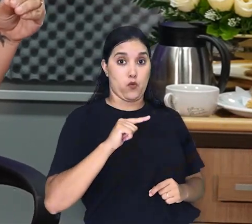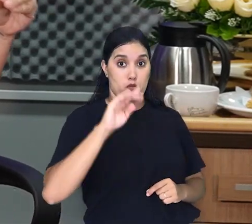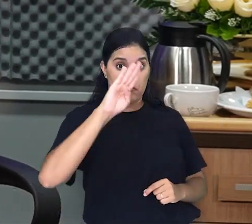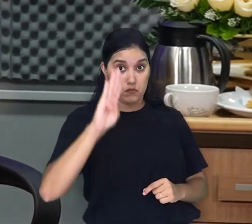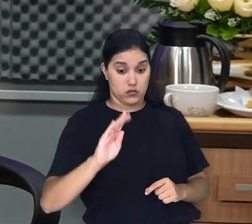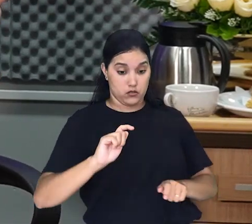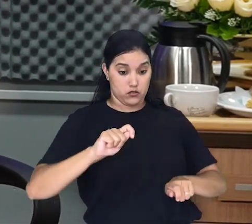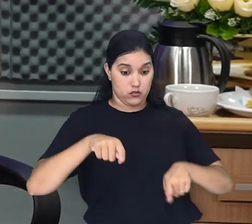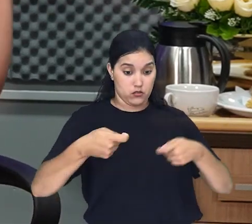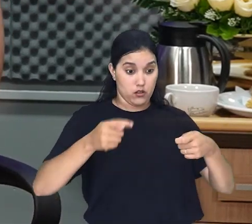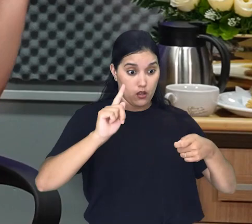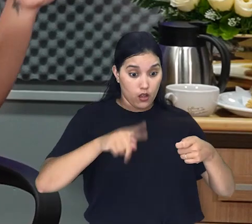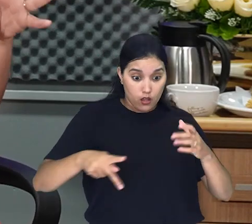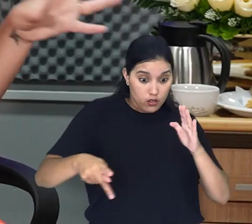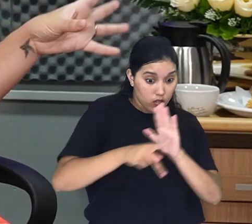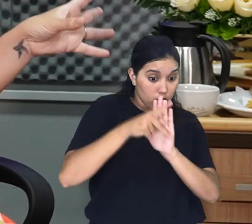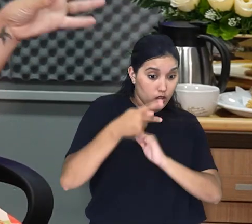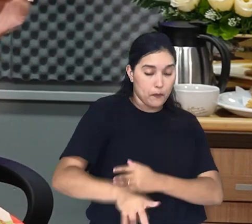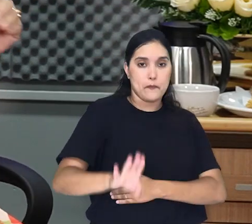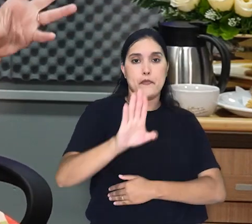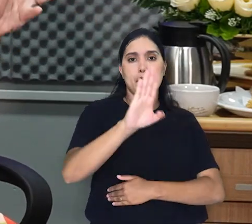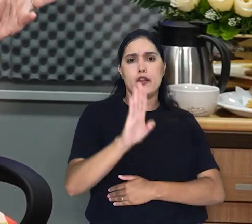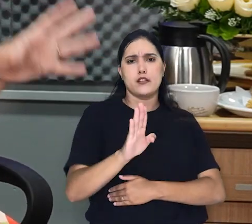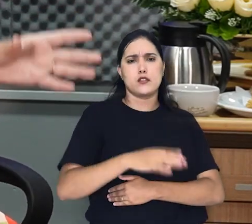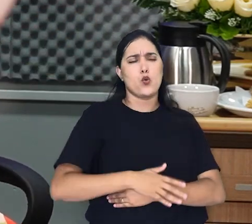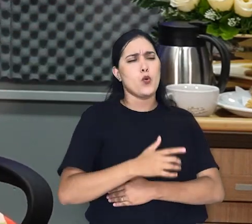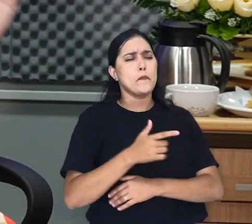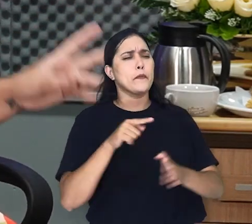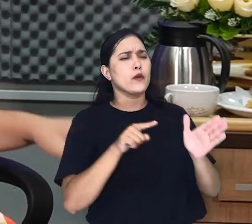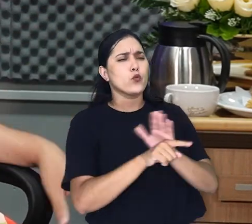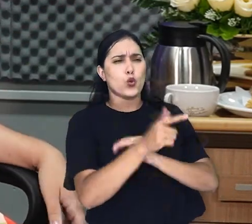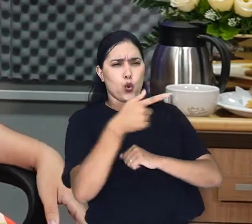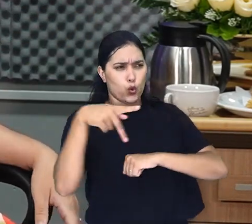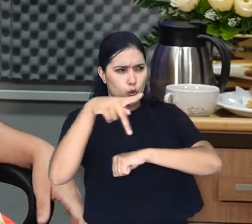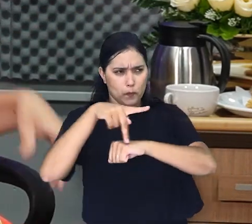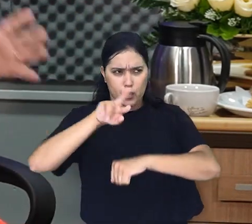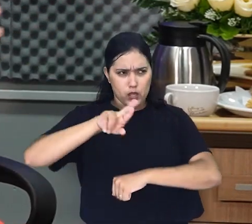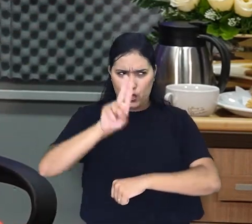né? Ele quer fazer o sinal e quer falar do jeito dele, falando ali, eu digo, não,